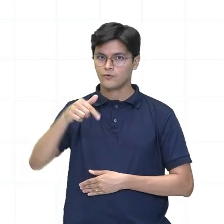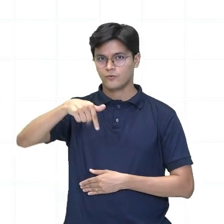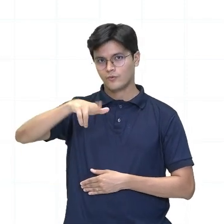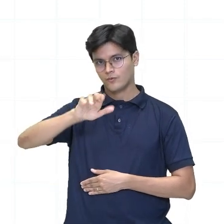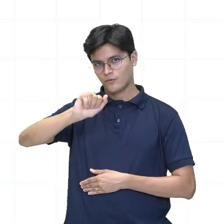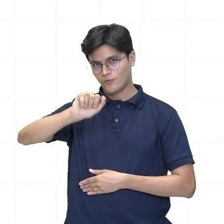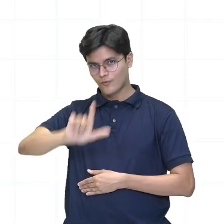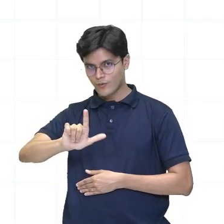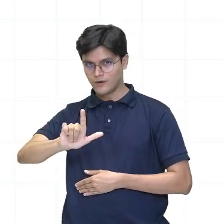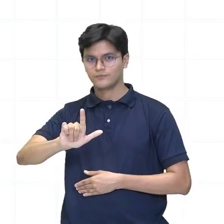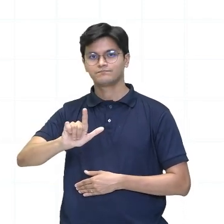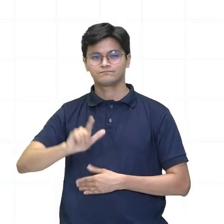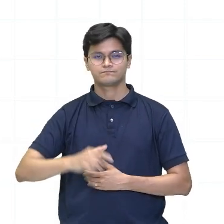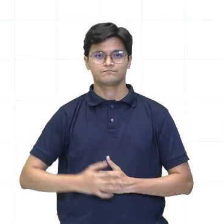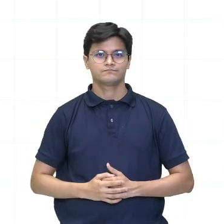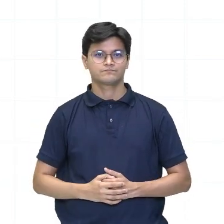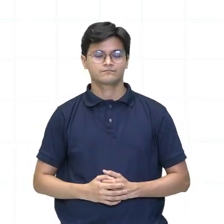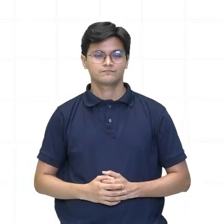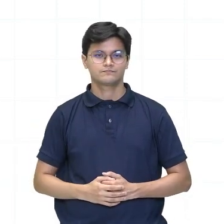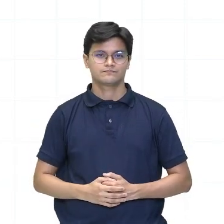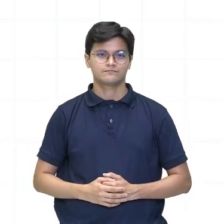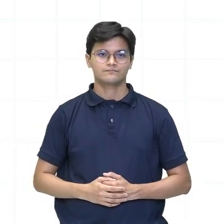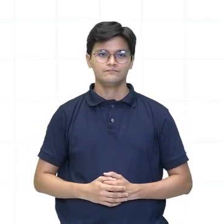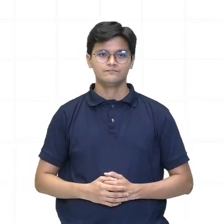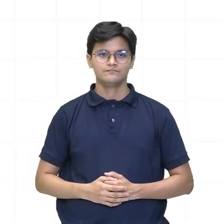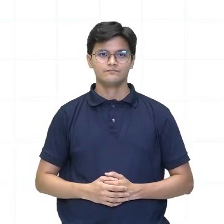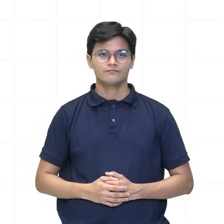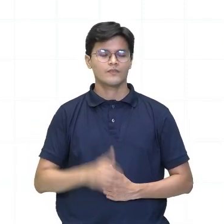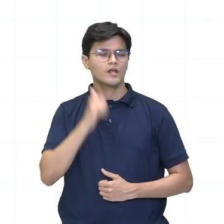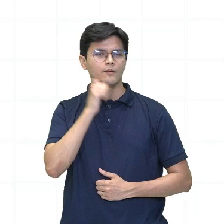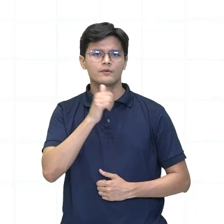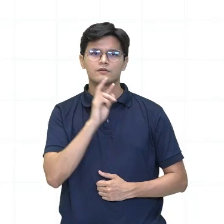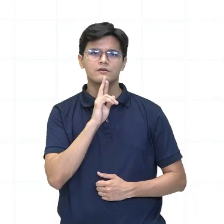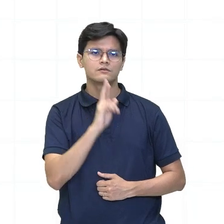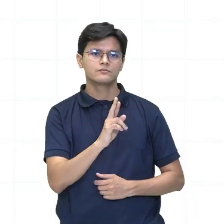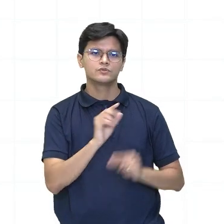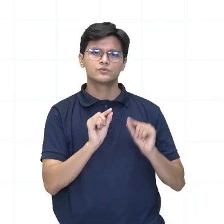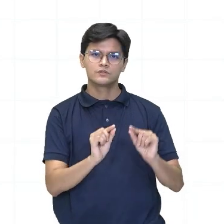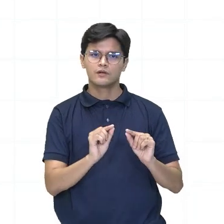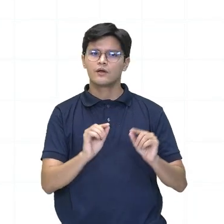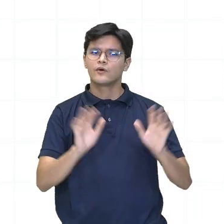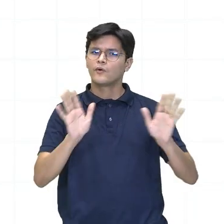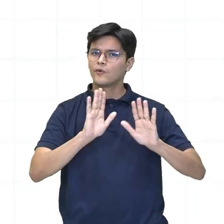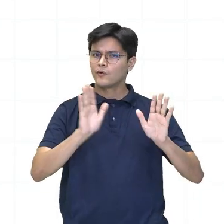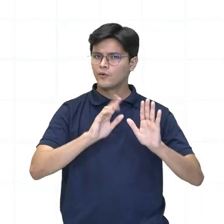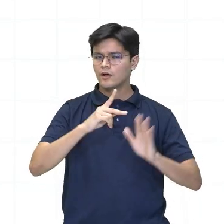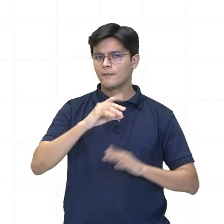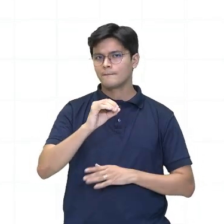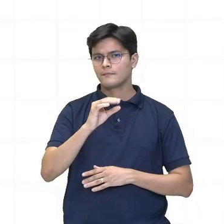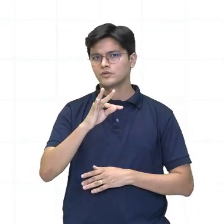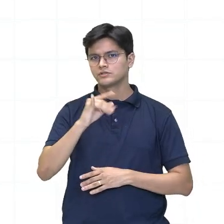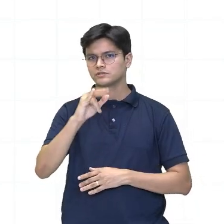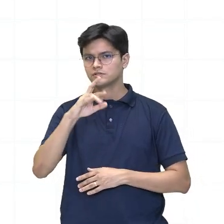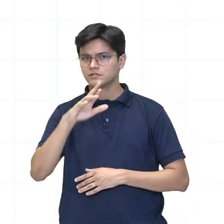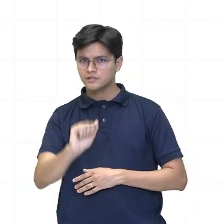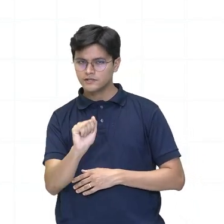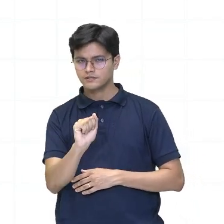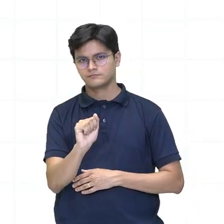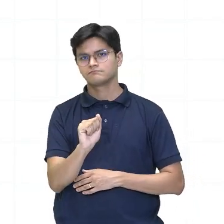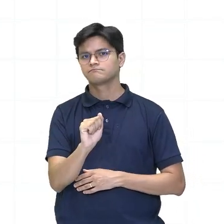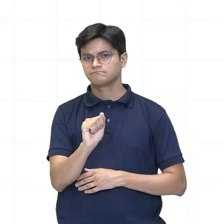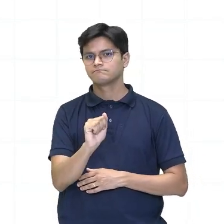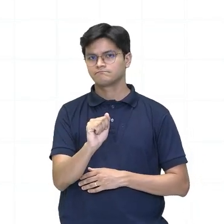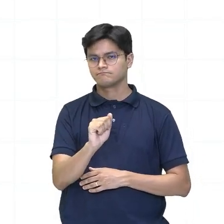qual. E aí que ela diz assim, Hey Potira, what did you do yesterday? Só